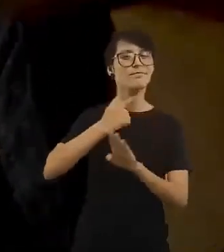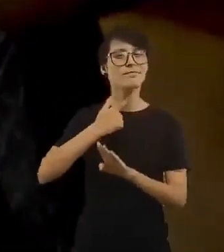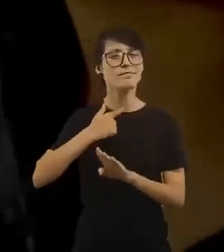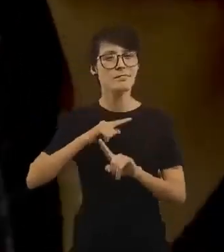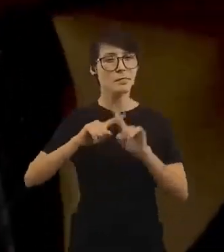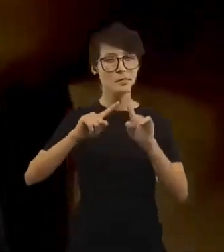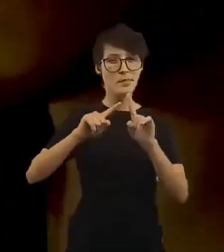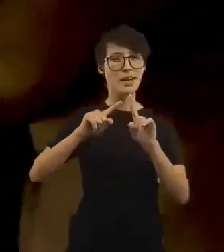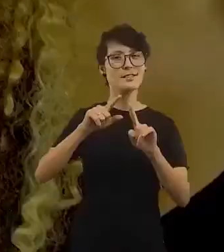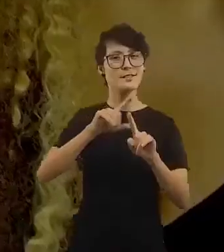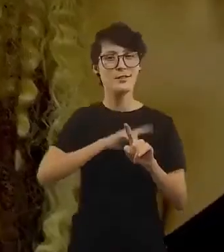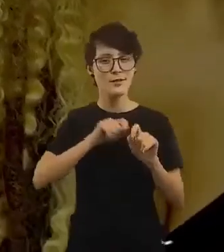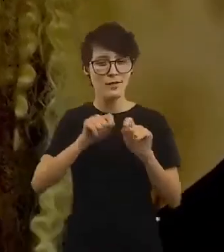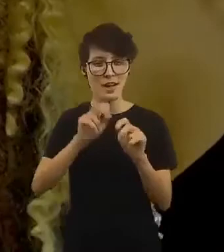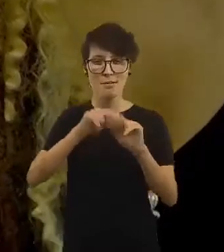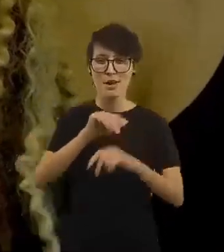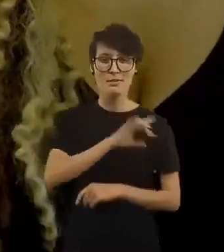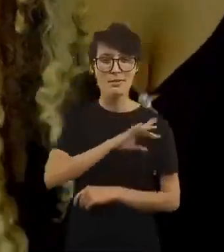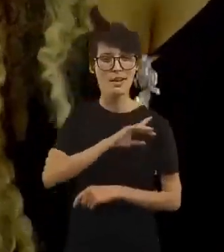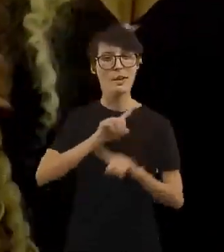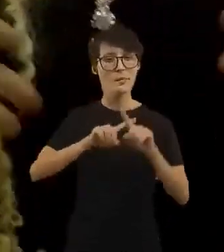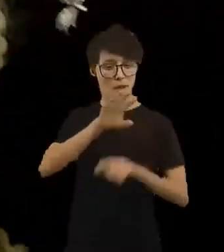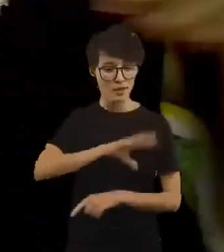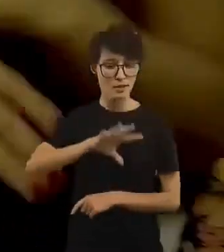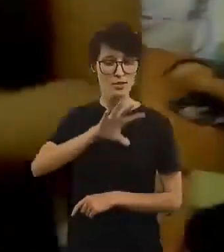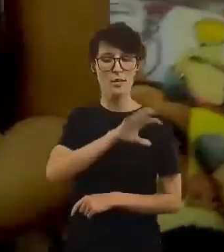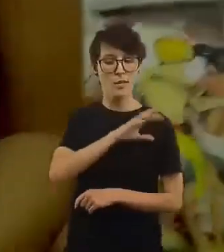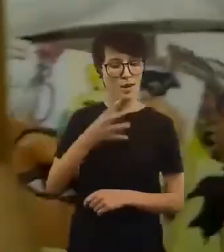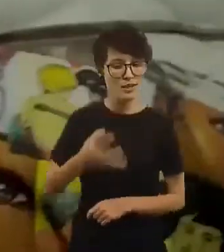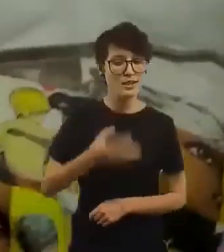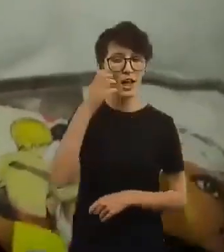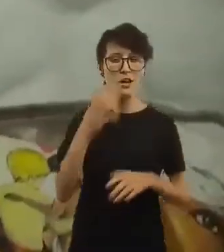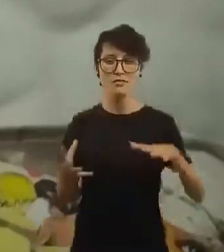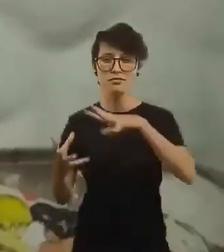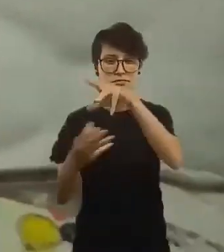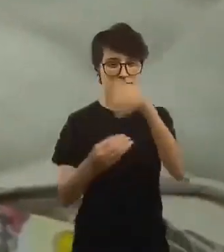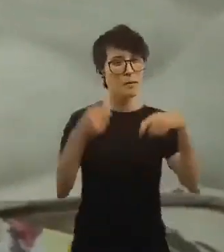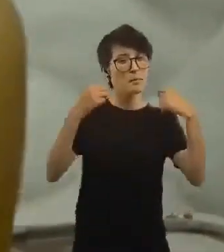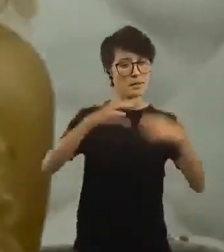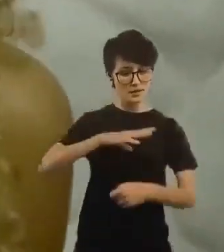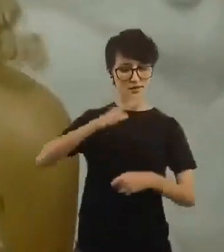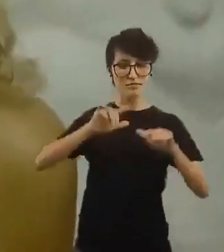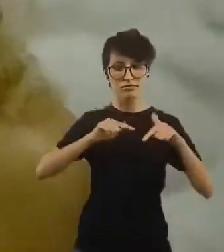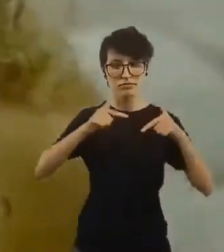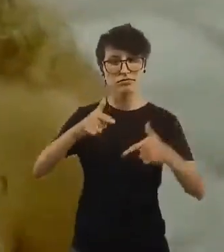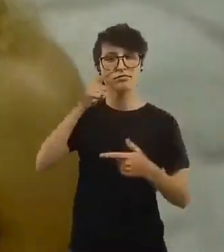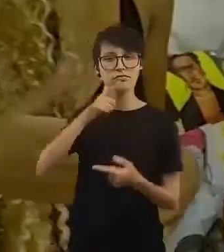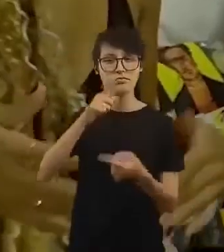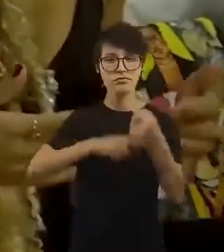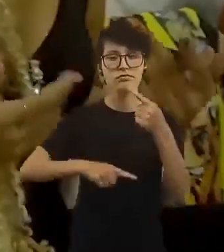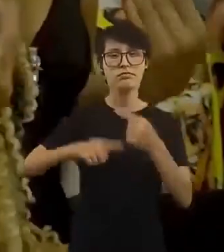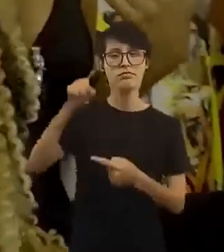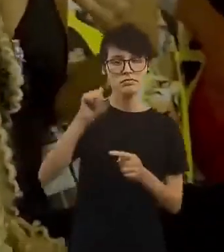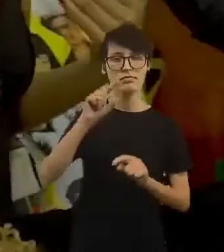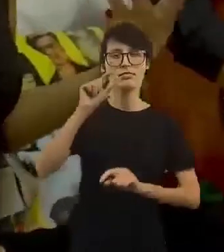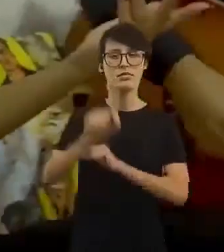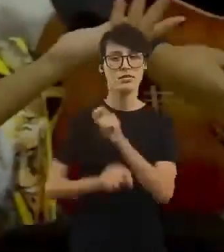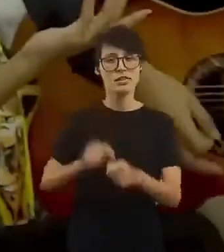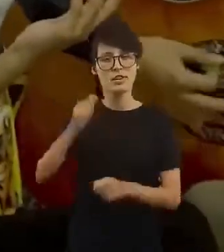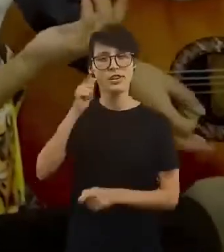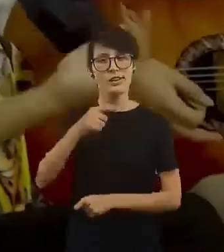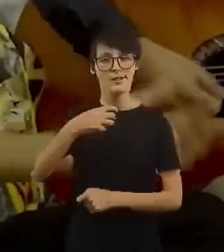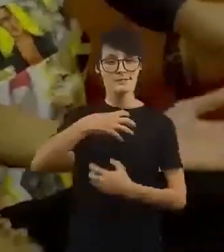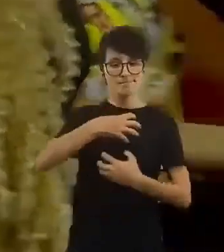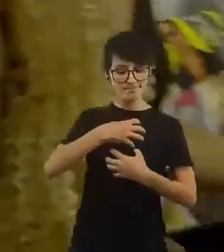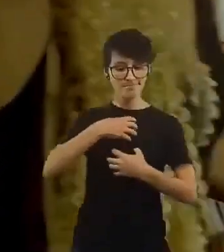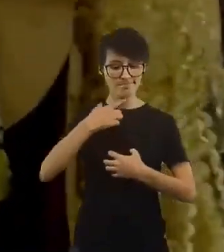é o amor que salva esse mundão. Sonhar é ato de coragem, é revolução. E essa razão da sua criança ser, quando